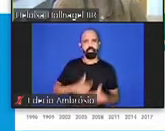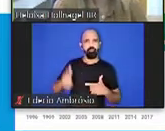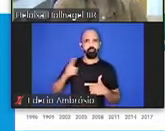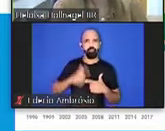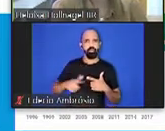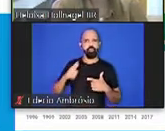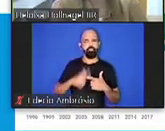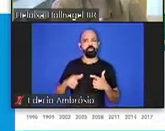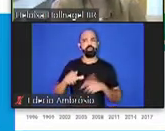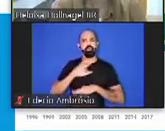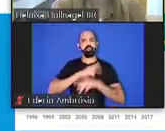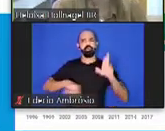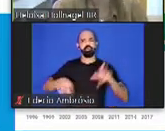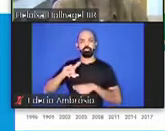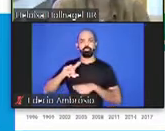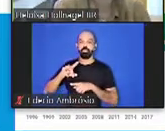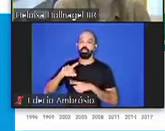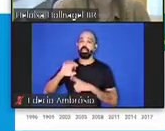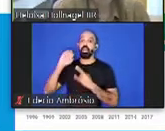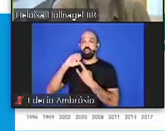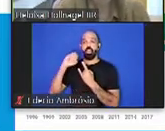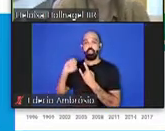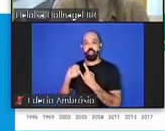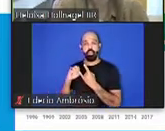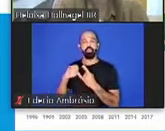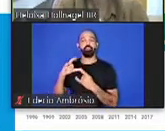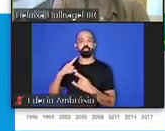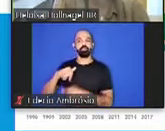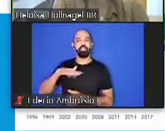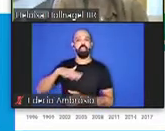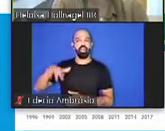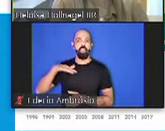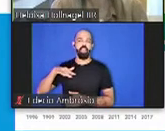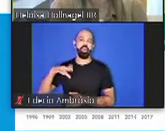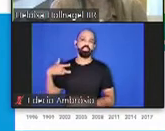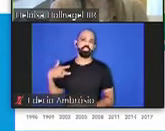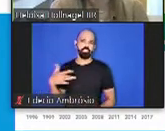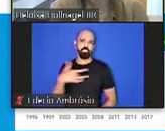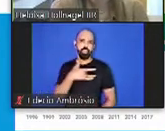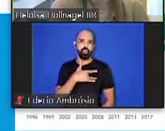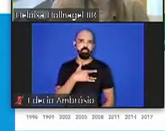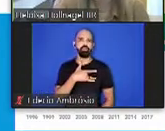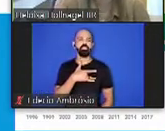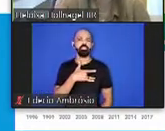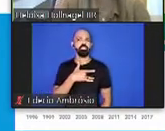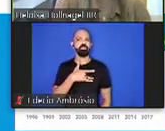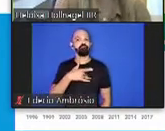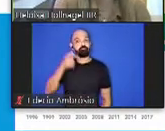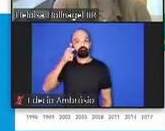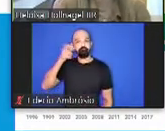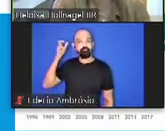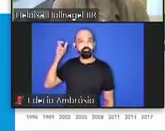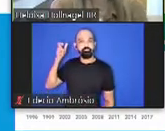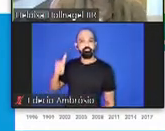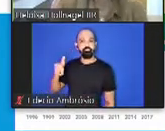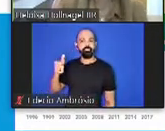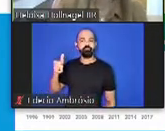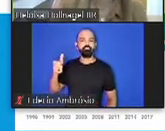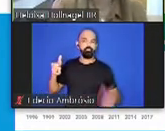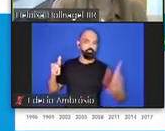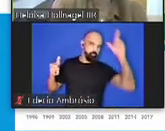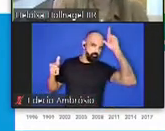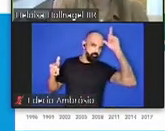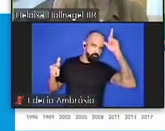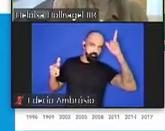A Fundação Oswaldo Cruz trabalha com a área da saúde e o que é muito interessante para os alemães para